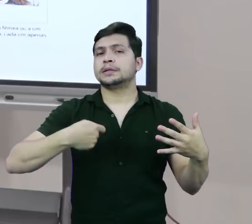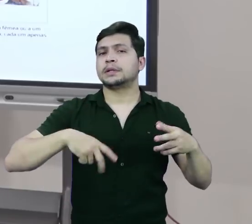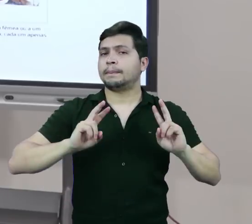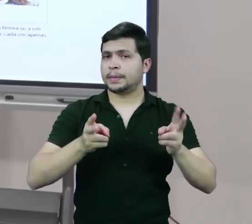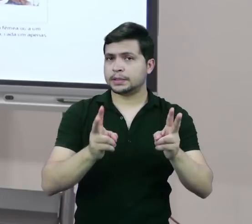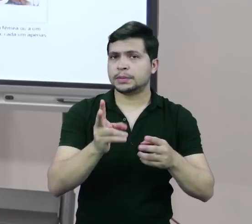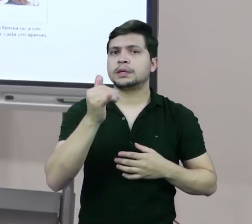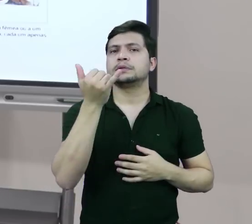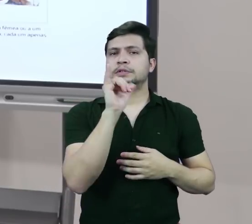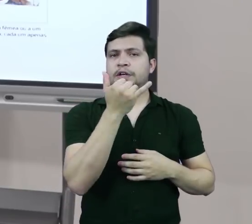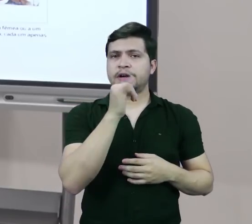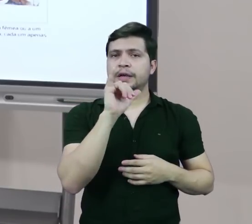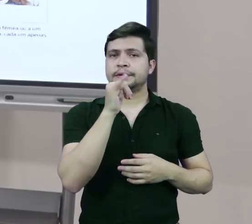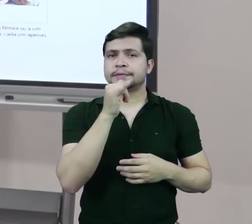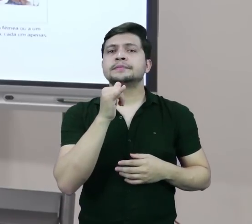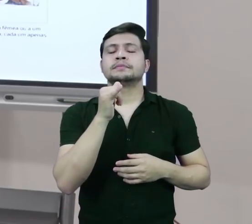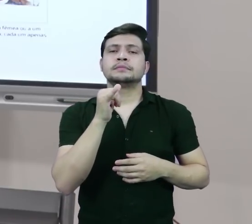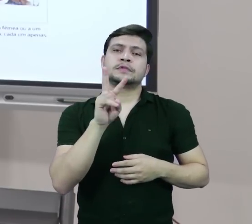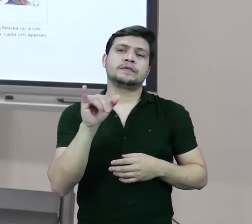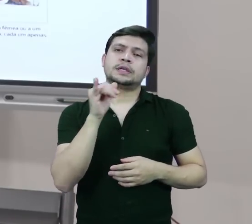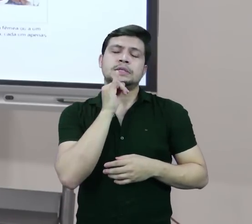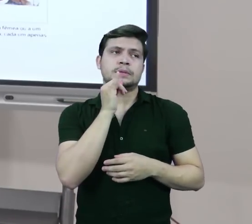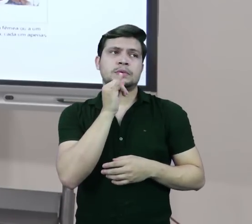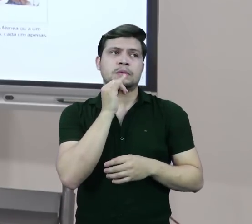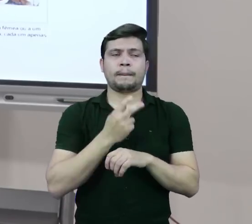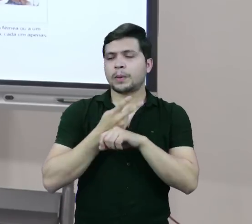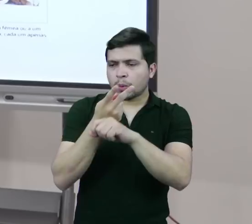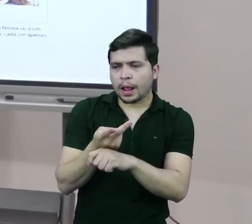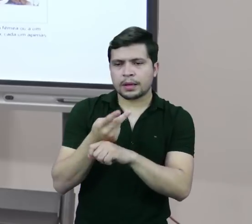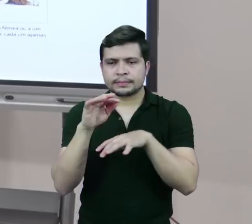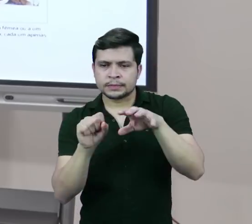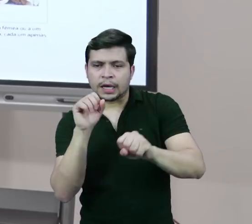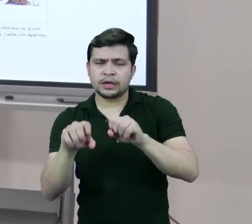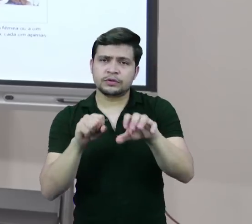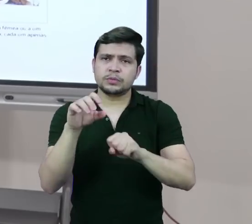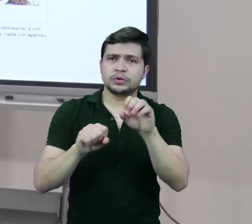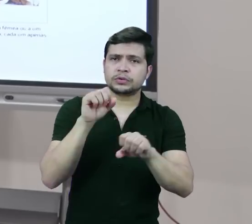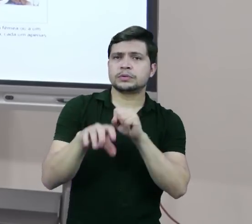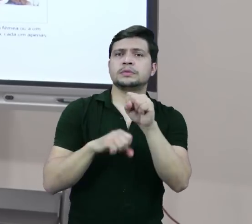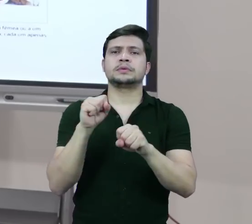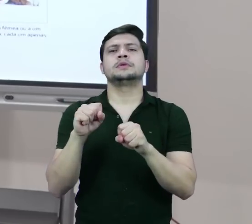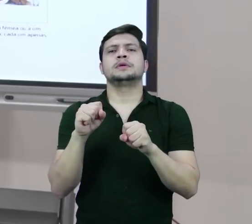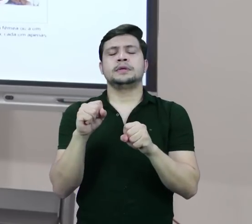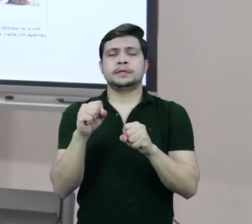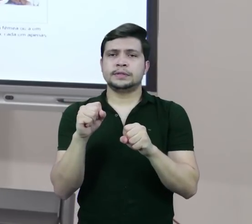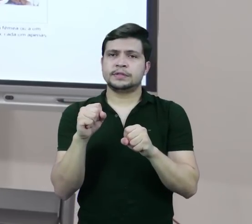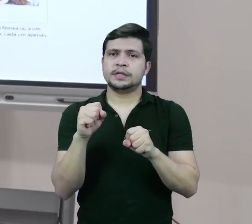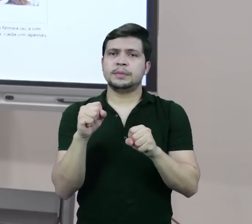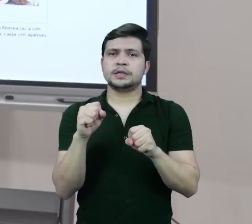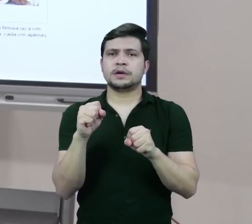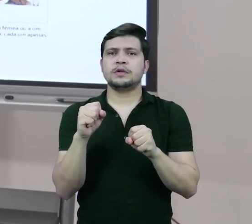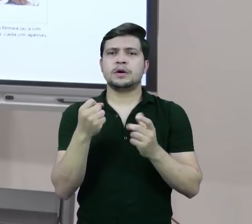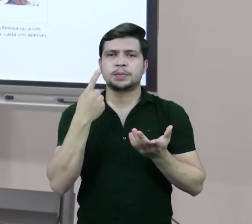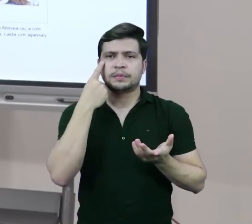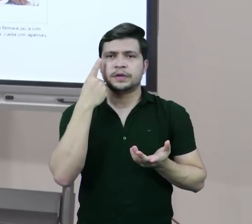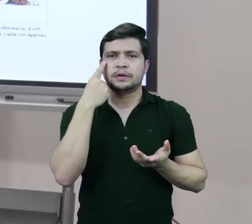o controle populacional. Então eles vão competir, né? Buscando alimento, buscando energia, até buscando a